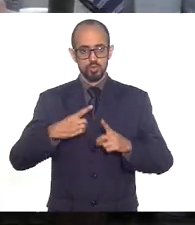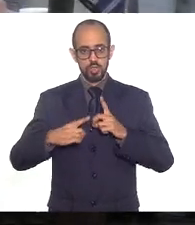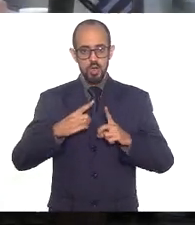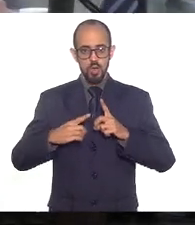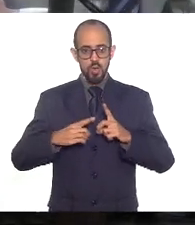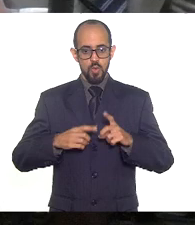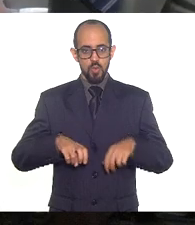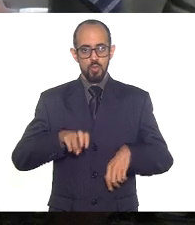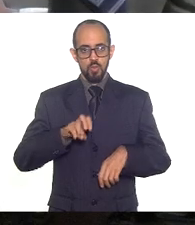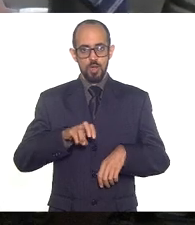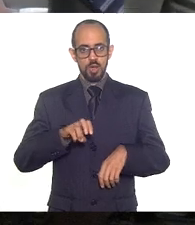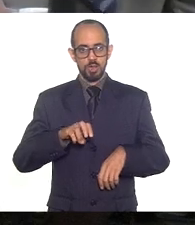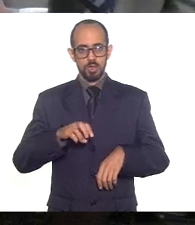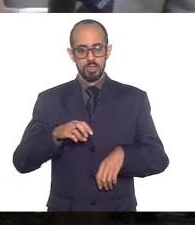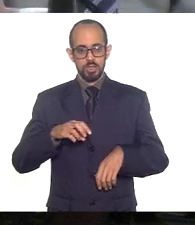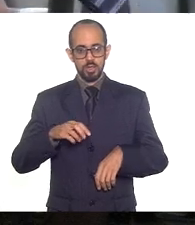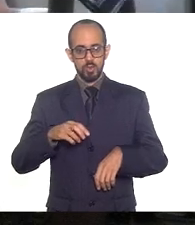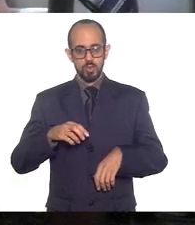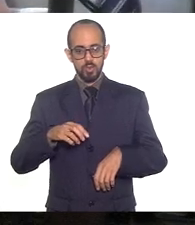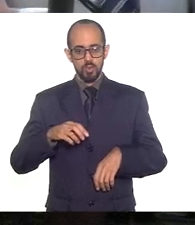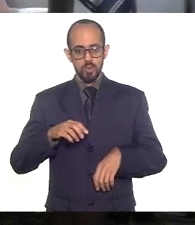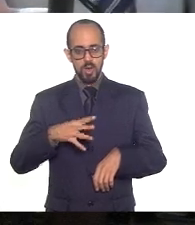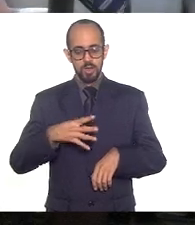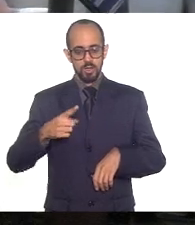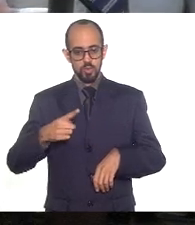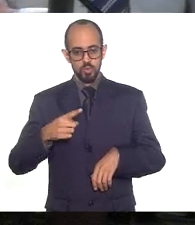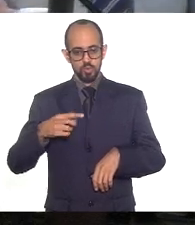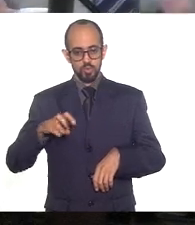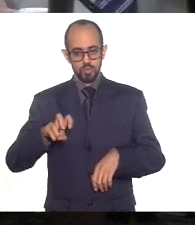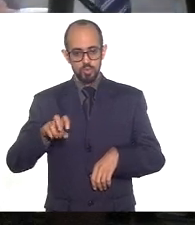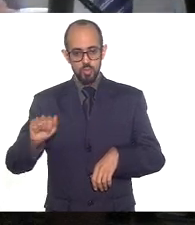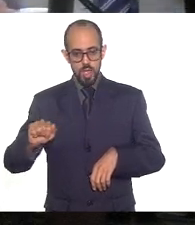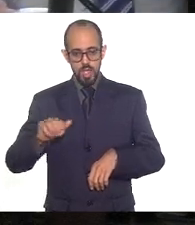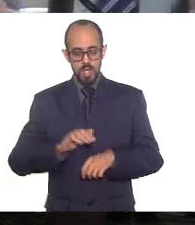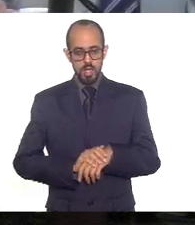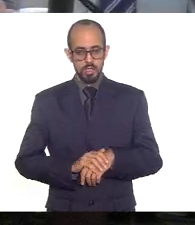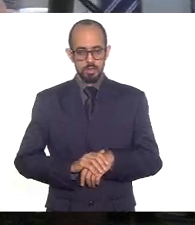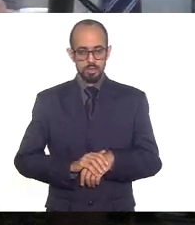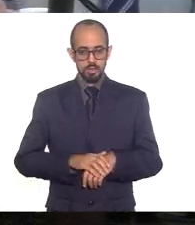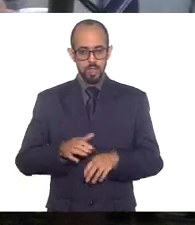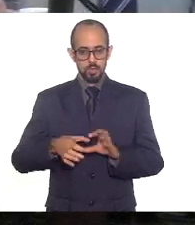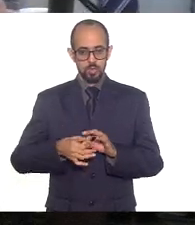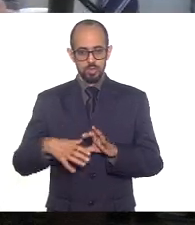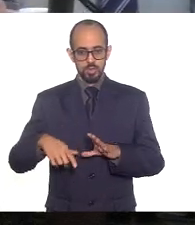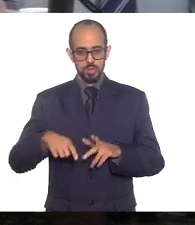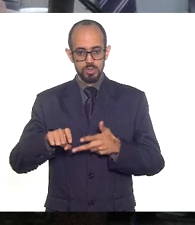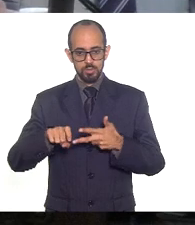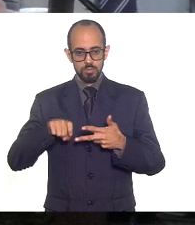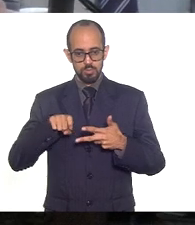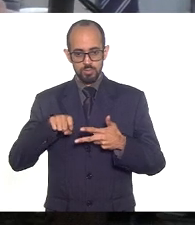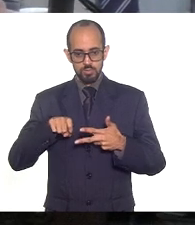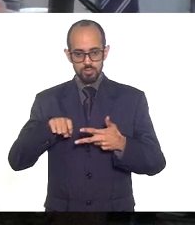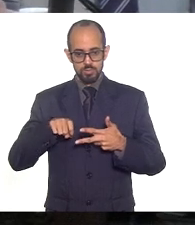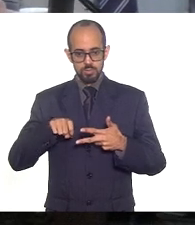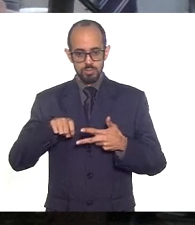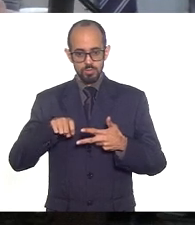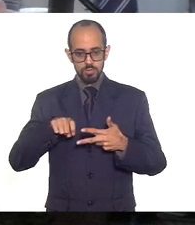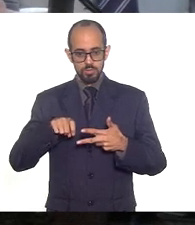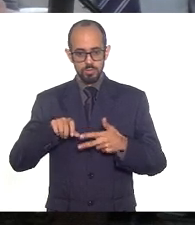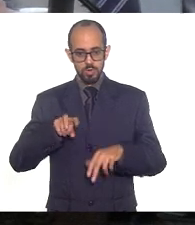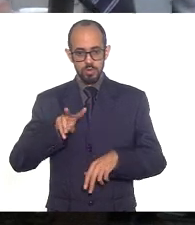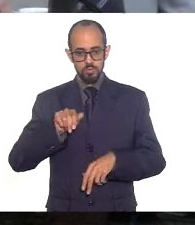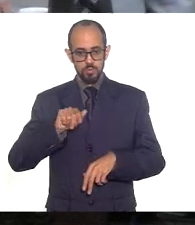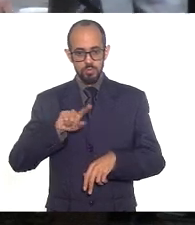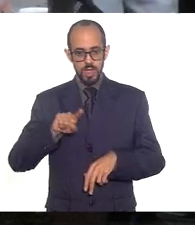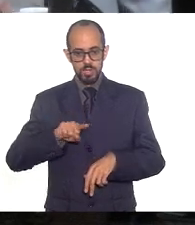15 a 19 de autoria do deputado Dionísio Lins que autoriza o poder executivo a implantar uma escola técnica no bairro Vaz